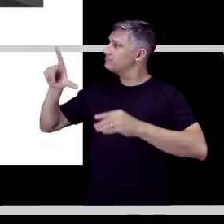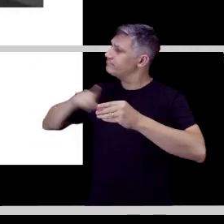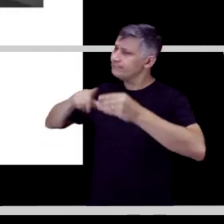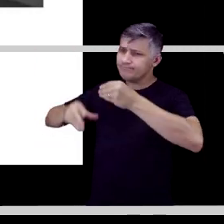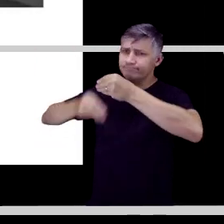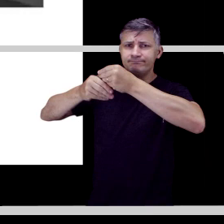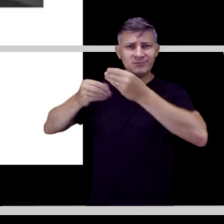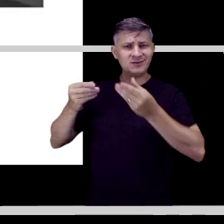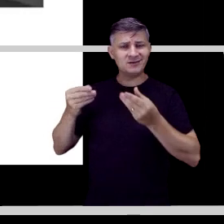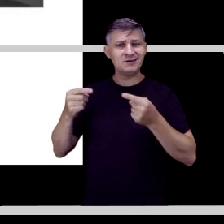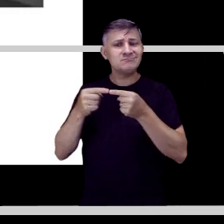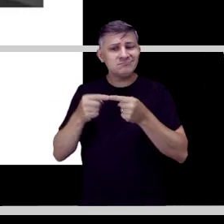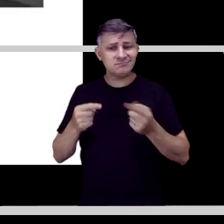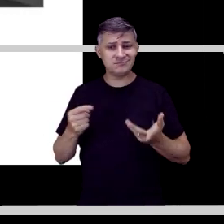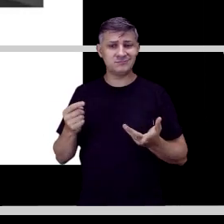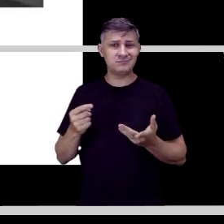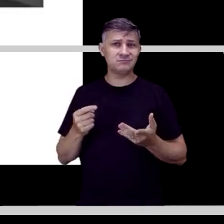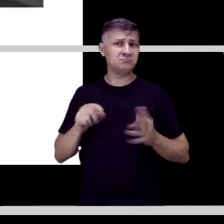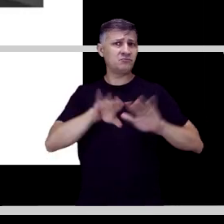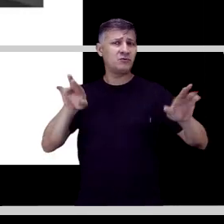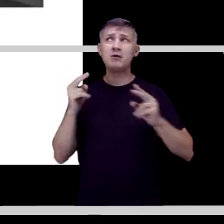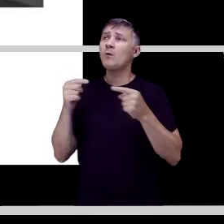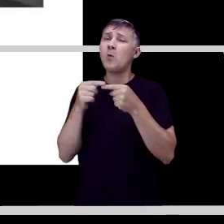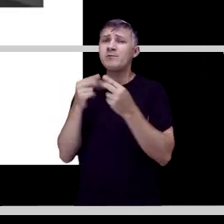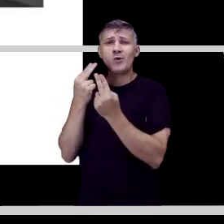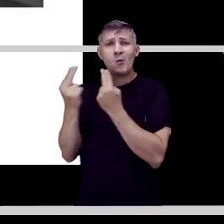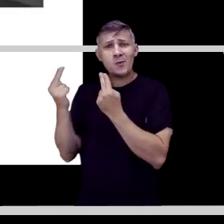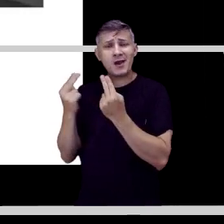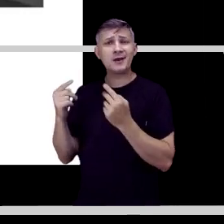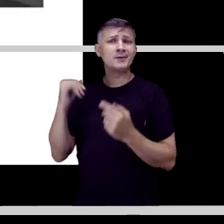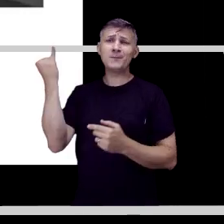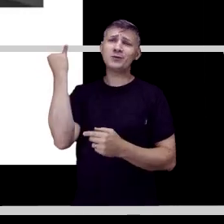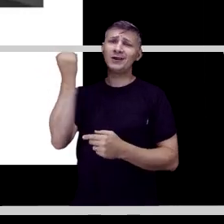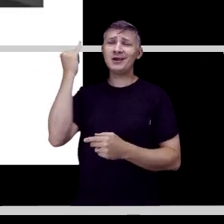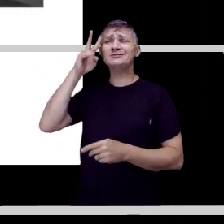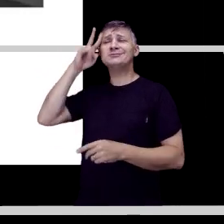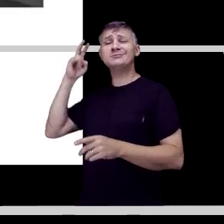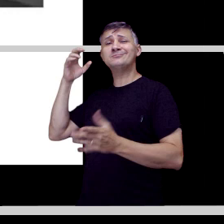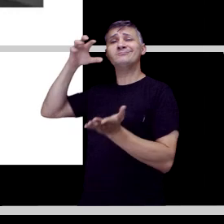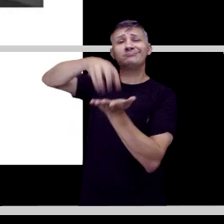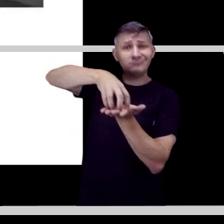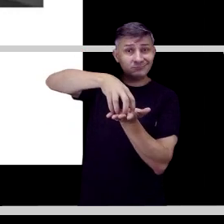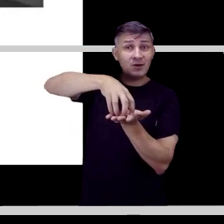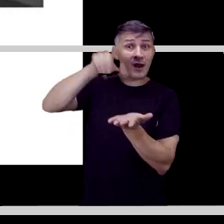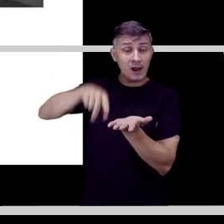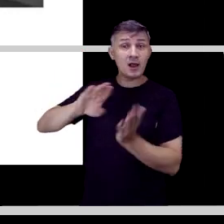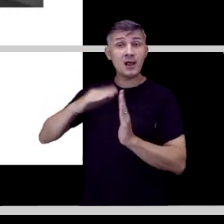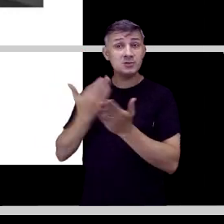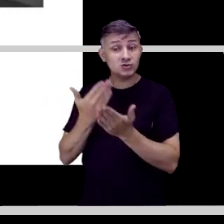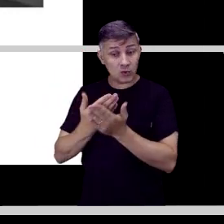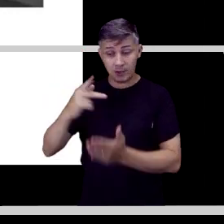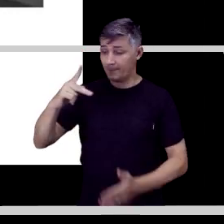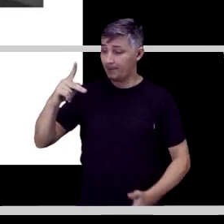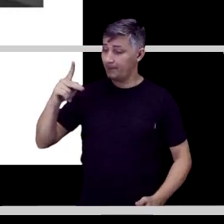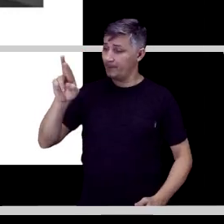complexa tecido urbano tão significativo para a cidade. Ele está nesse local que era a Escola Prudente de